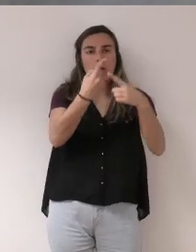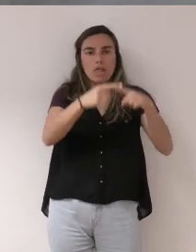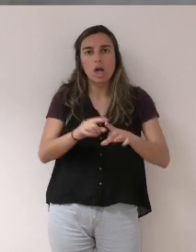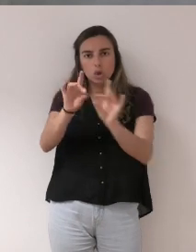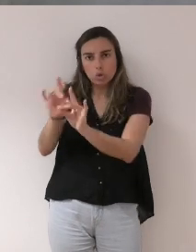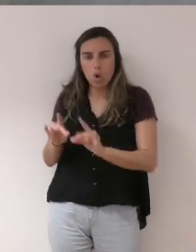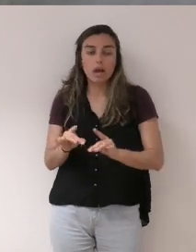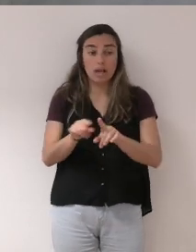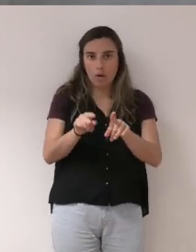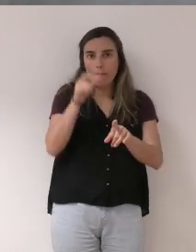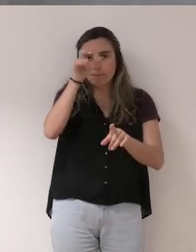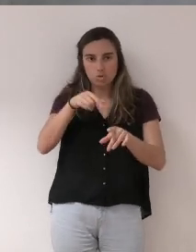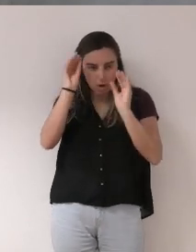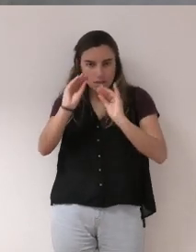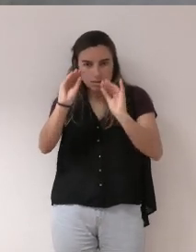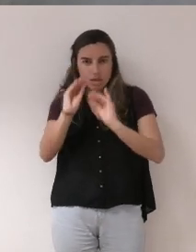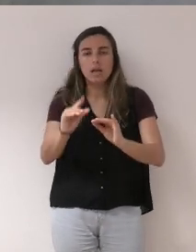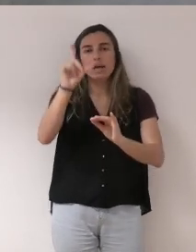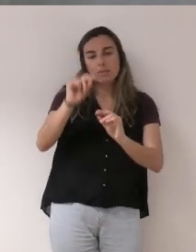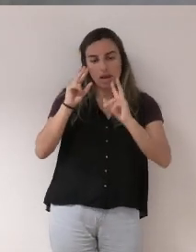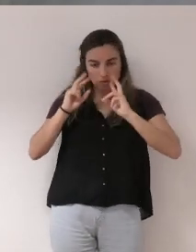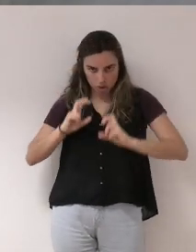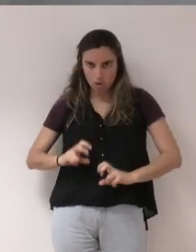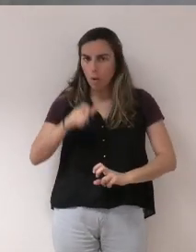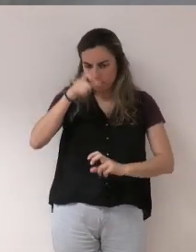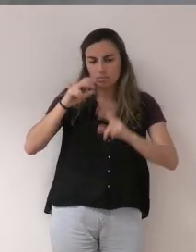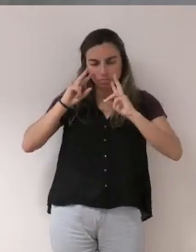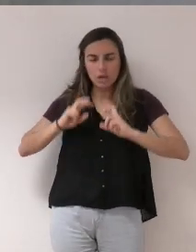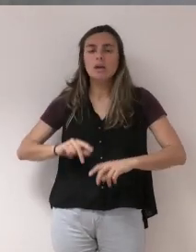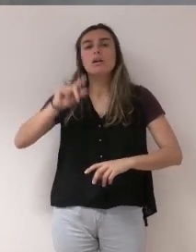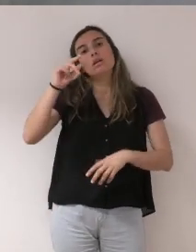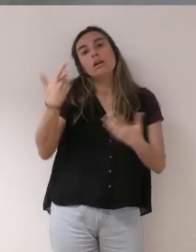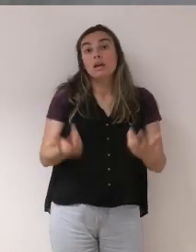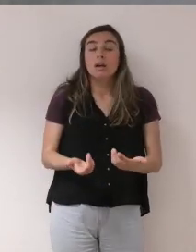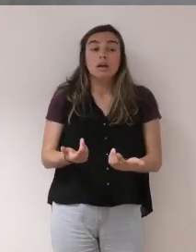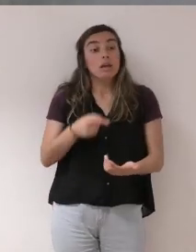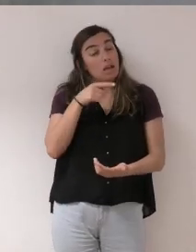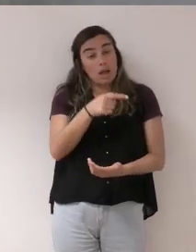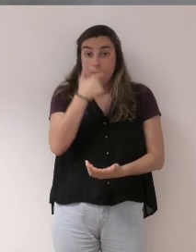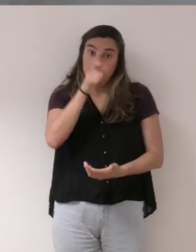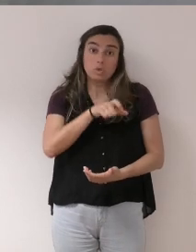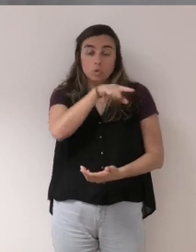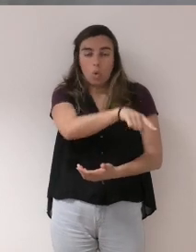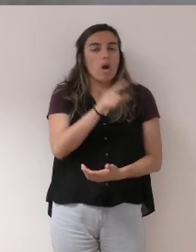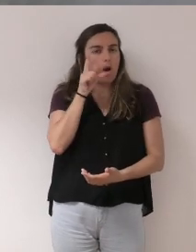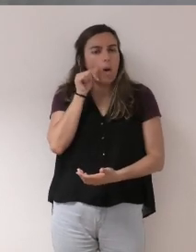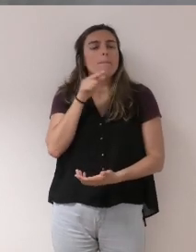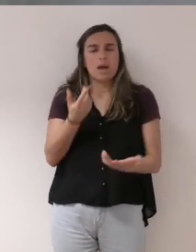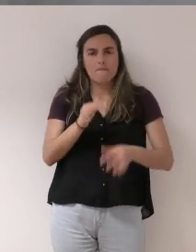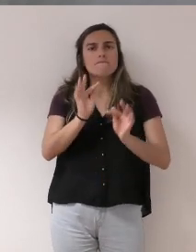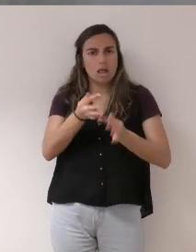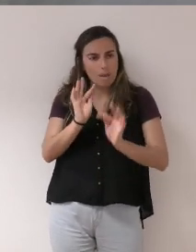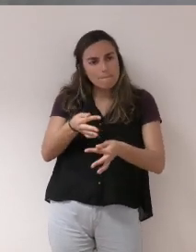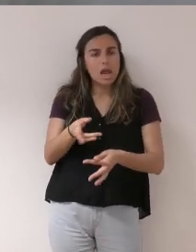um homem, é um ensaísta, é um investigador. E, portanto, é um homem que vale a